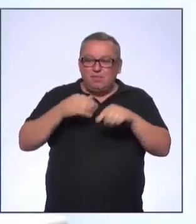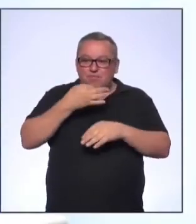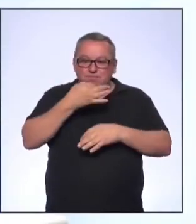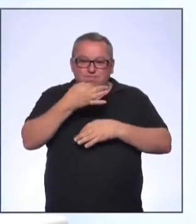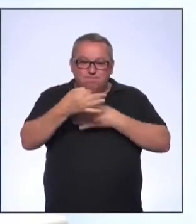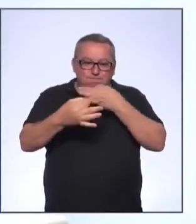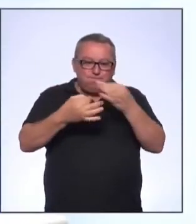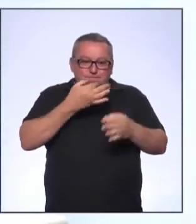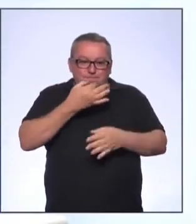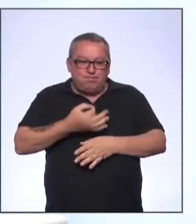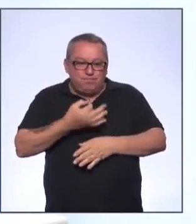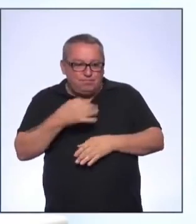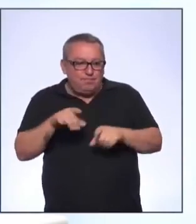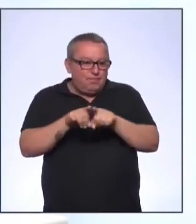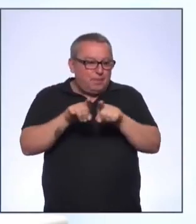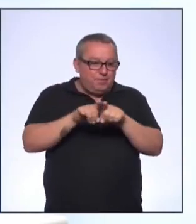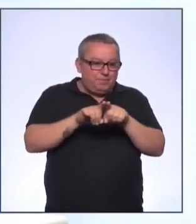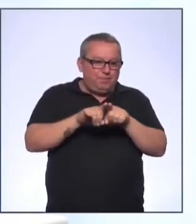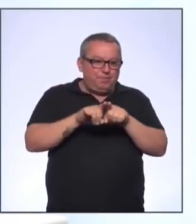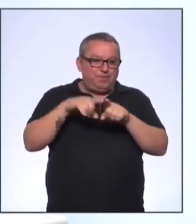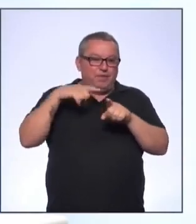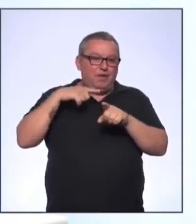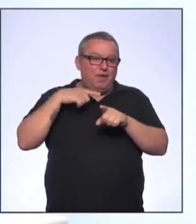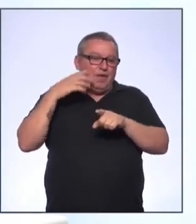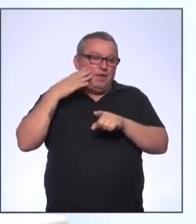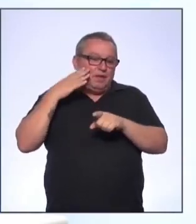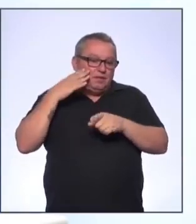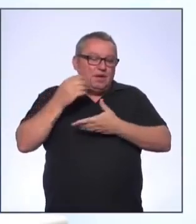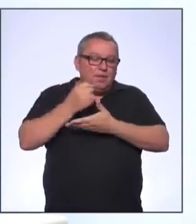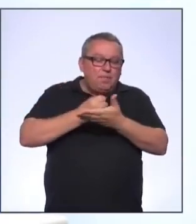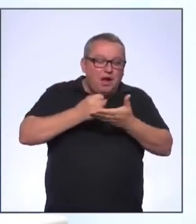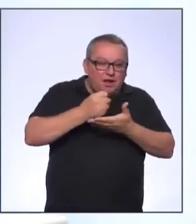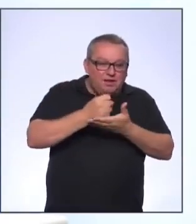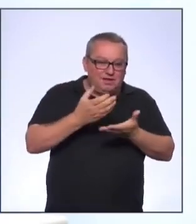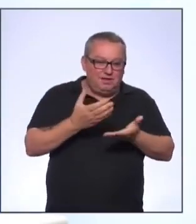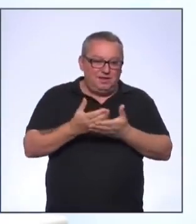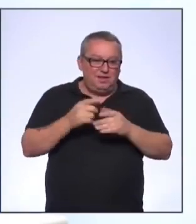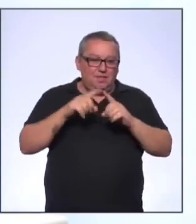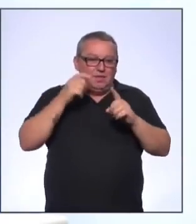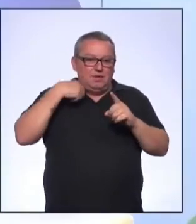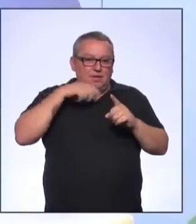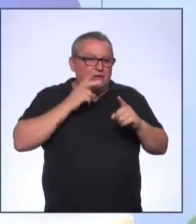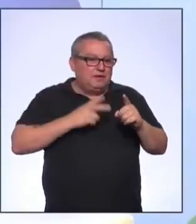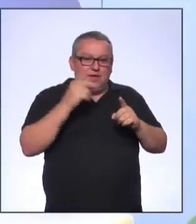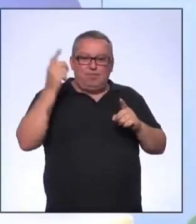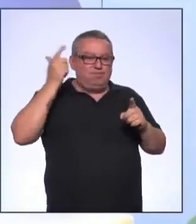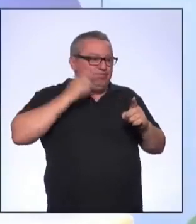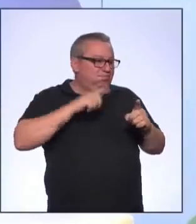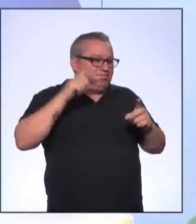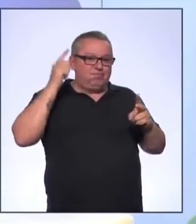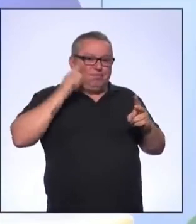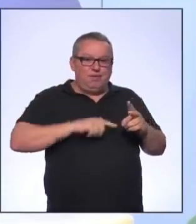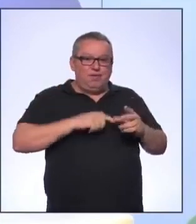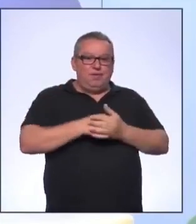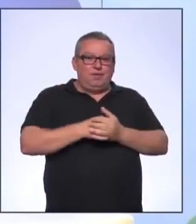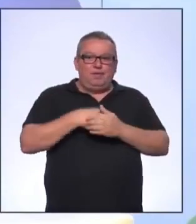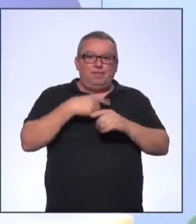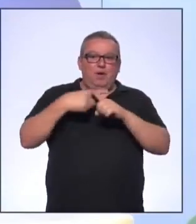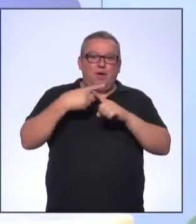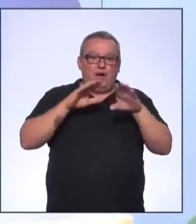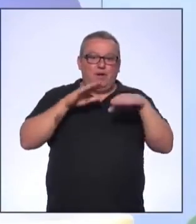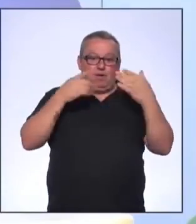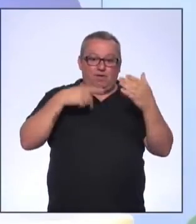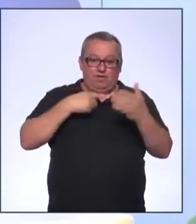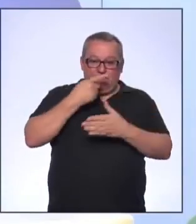e contra-argumentação é a base do artigo de opinião. É a base. Mas a mãe, ela sempre ganha, viu? Eu digo que ela ganha nessa história, porque quando